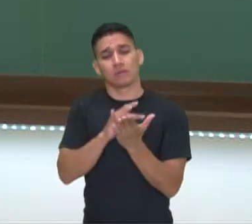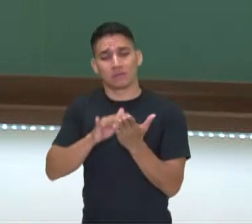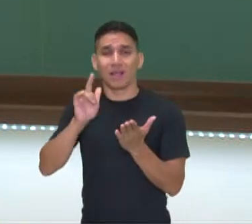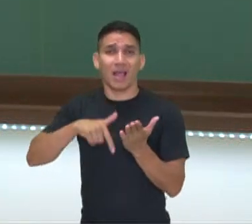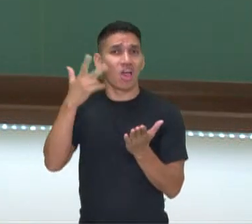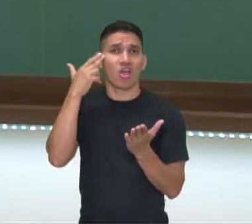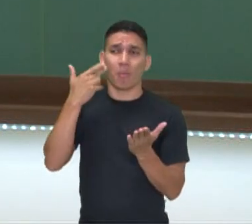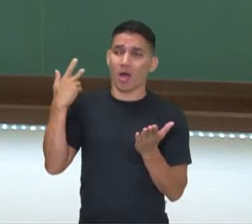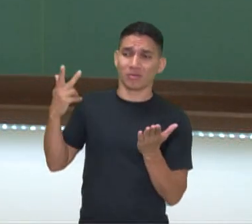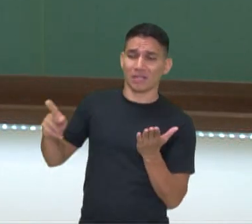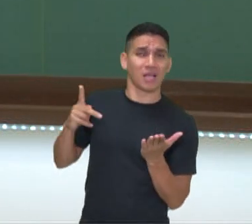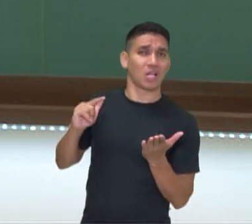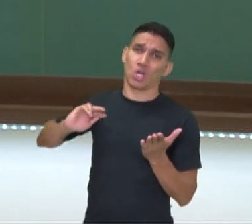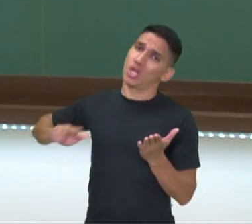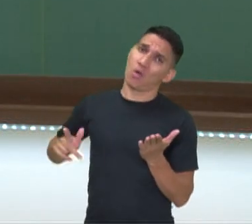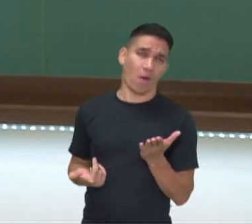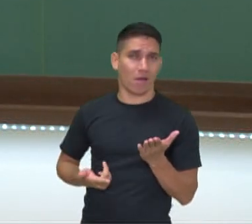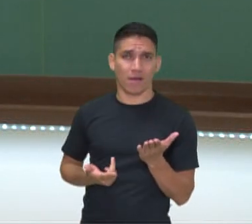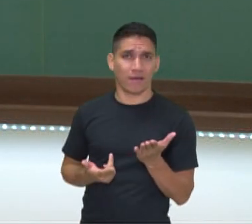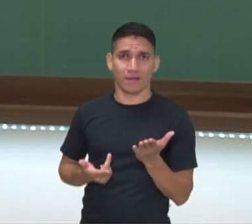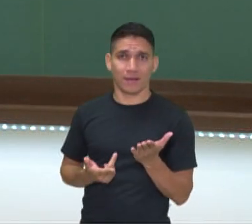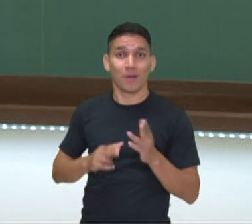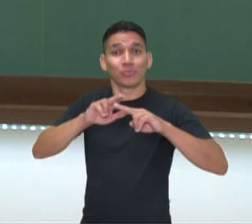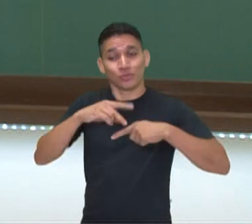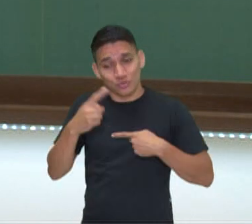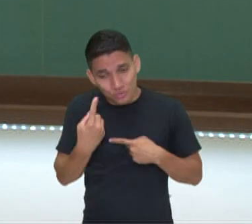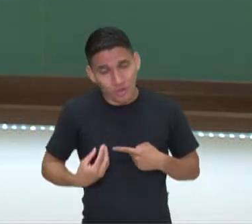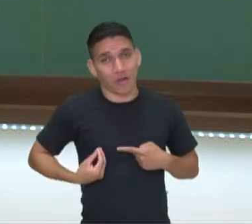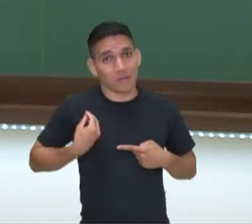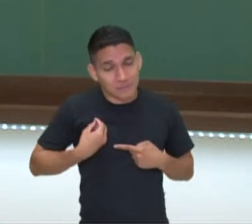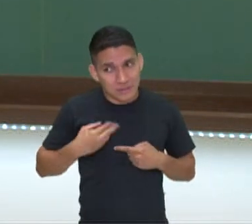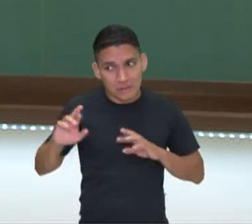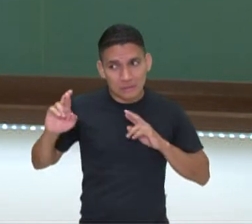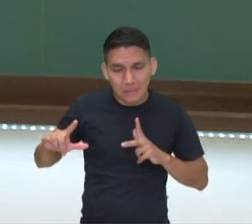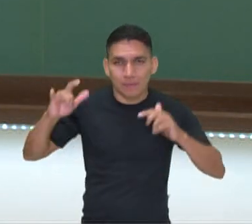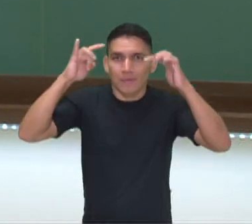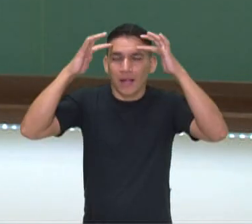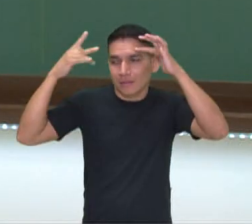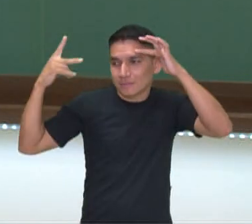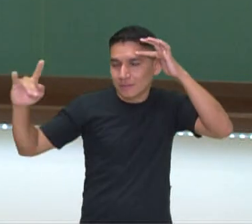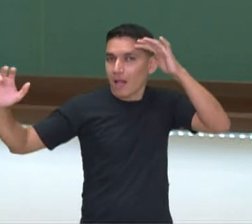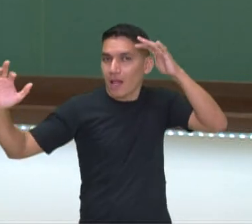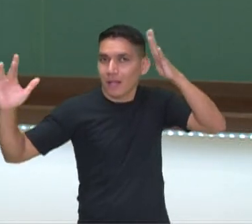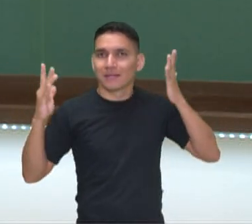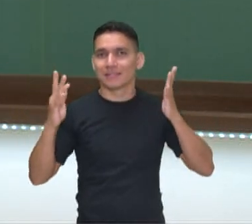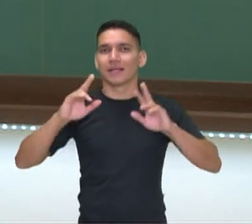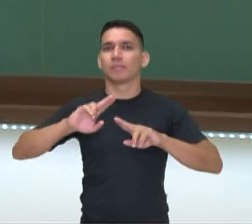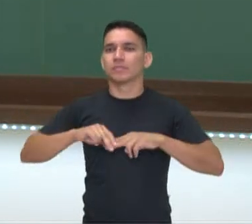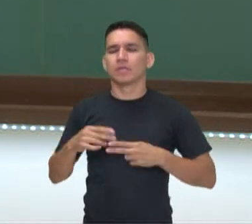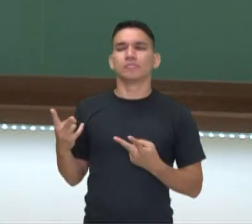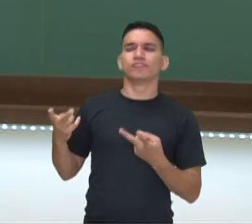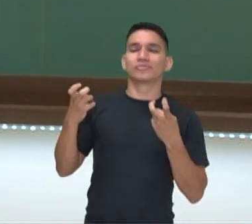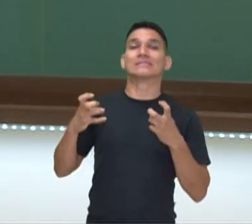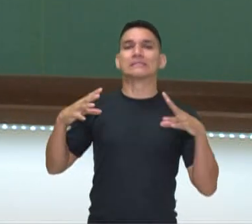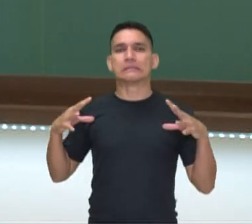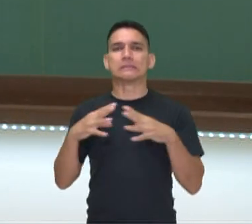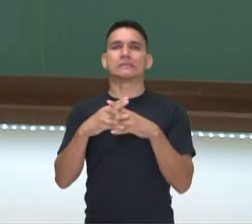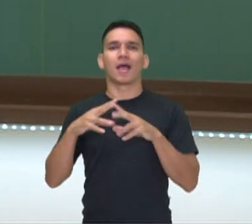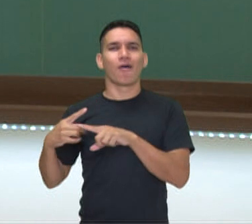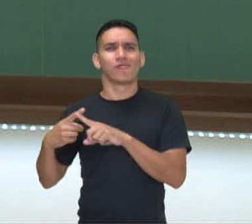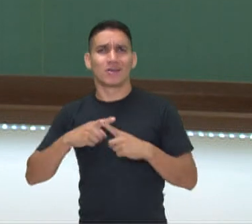tão assim próximo do dia a dia deles, nem existia. Então, é muito bacana a gente ver que esses conflitos,